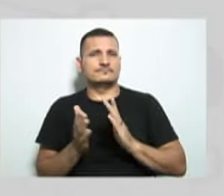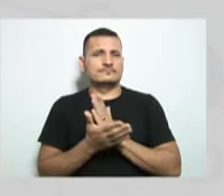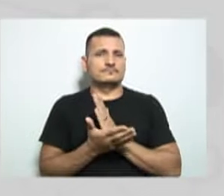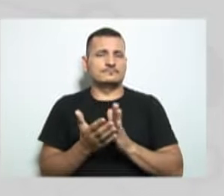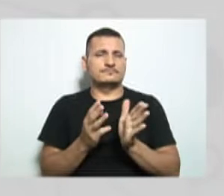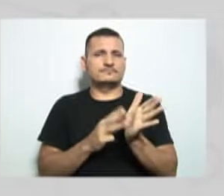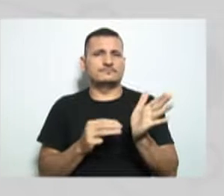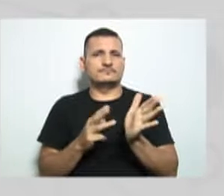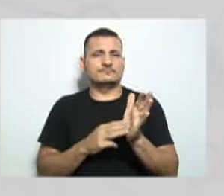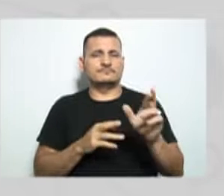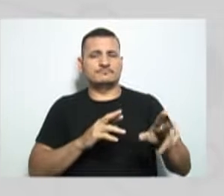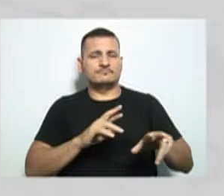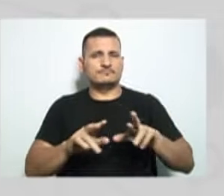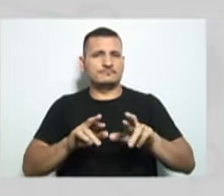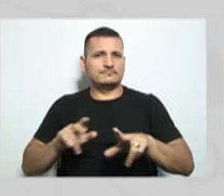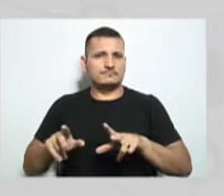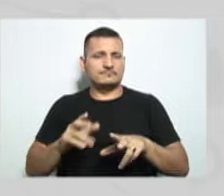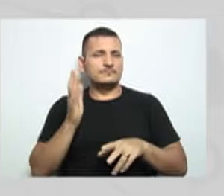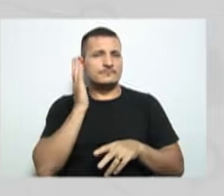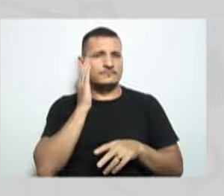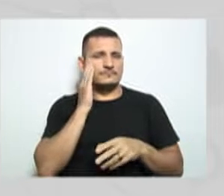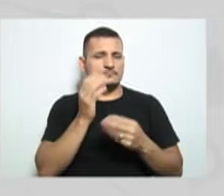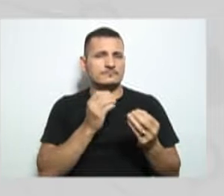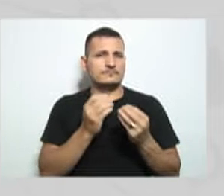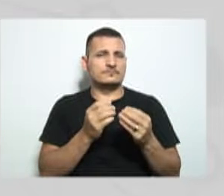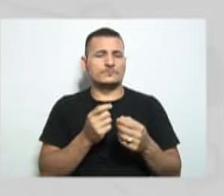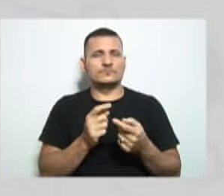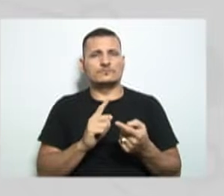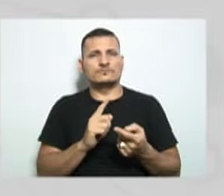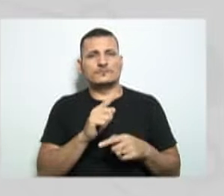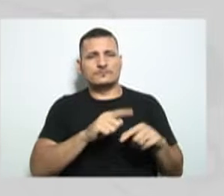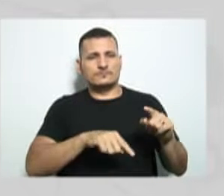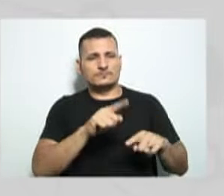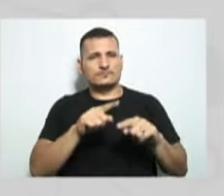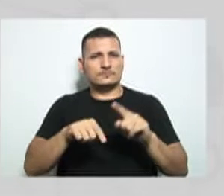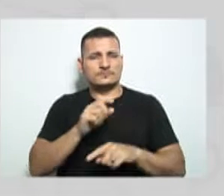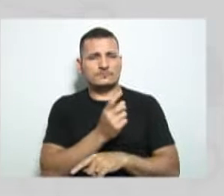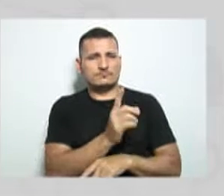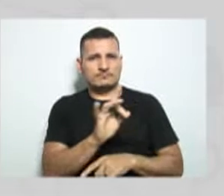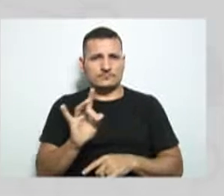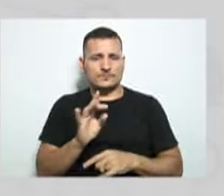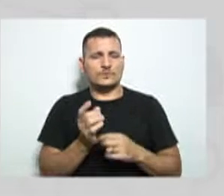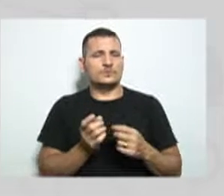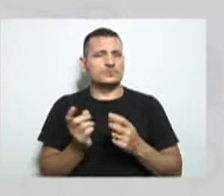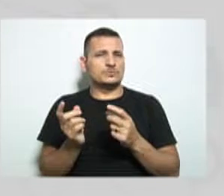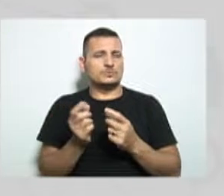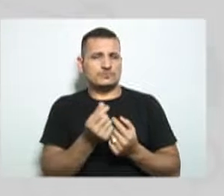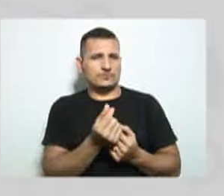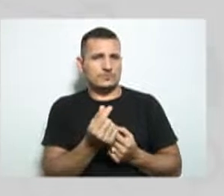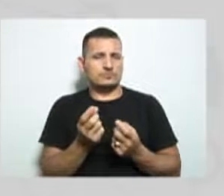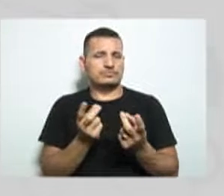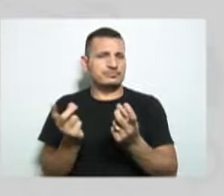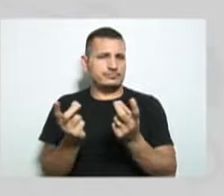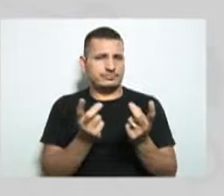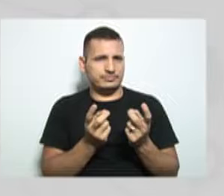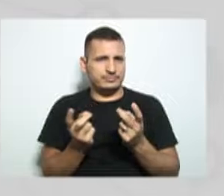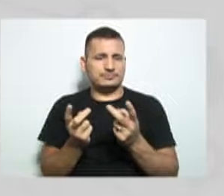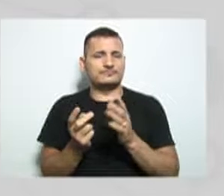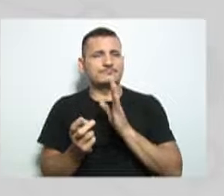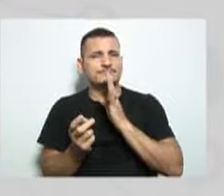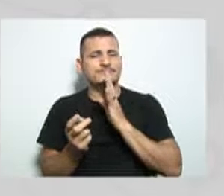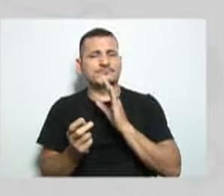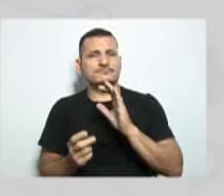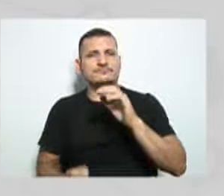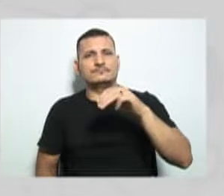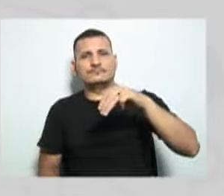a apuração dos custos das mercadorias vendidas, no qual nós já conhecemos, que é o